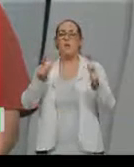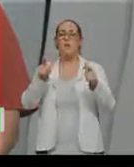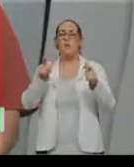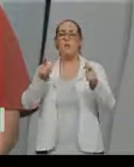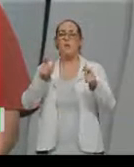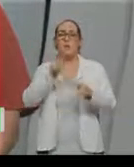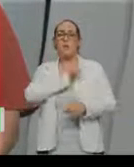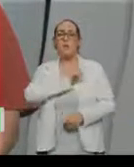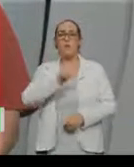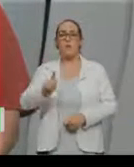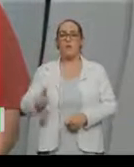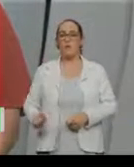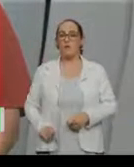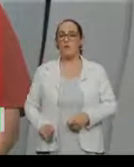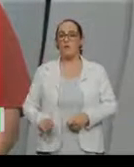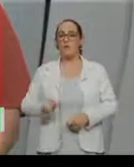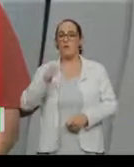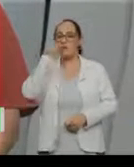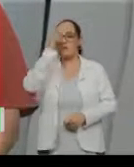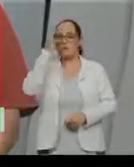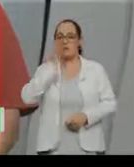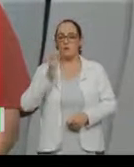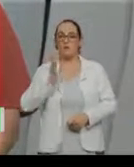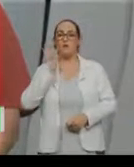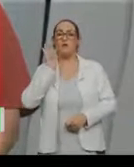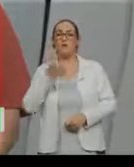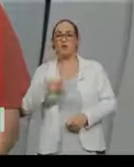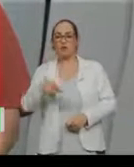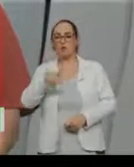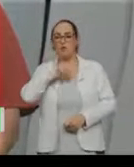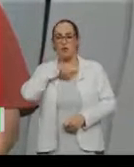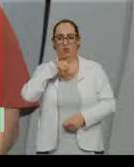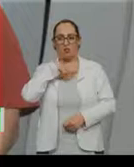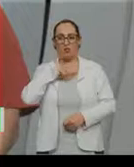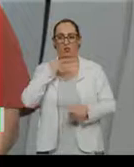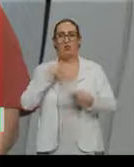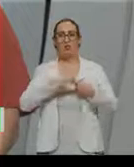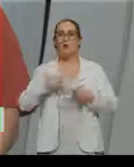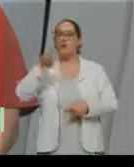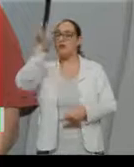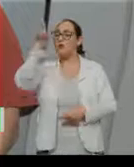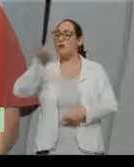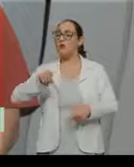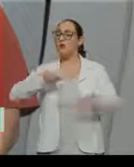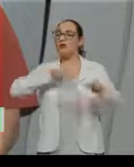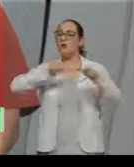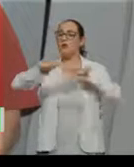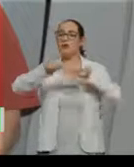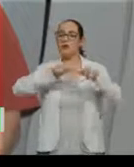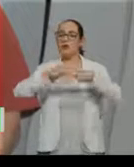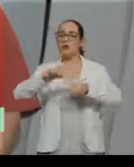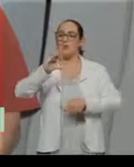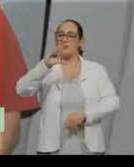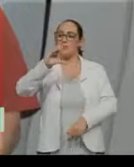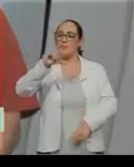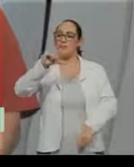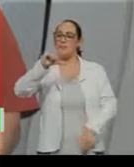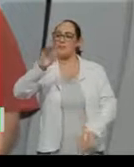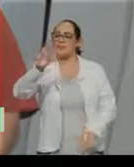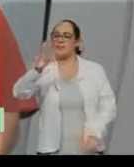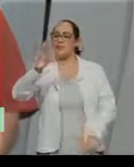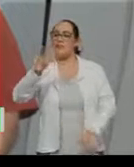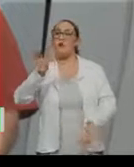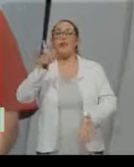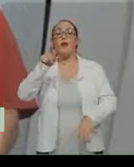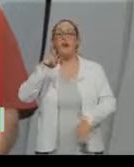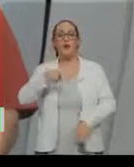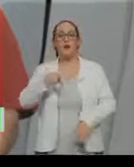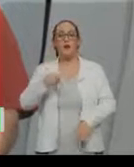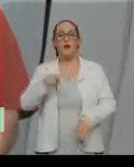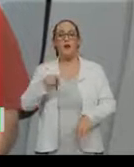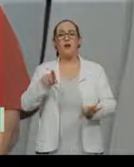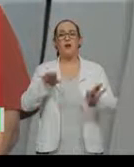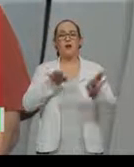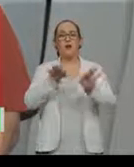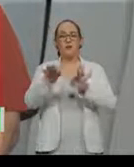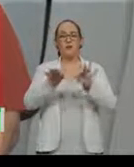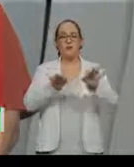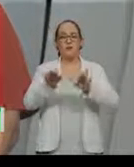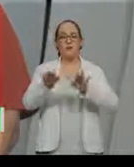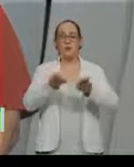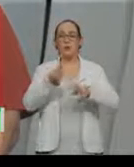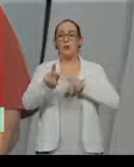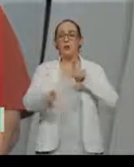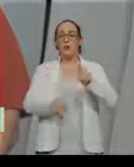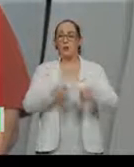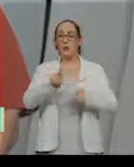que o Brasil já teve. Os direitos trabalhistas, CLT, é uma ação populista, porque ele